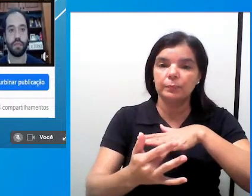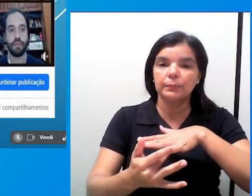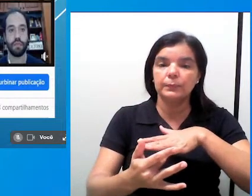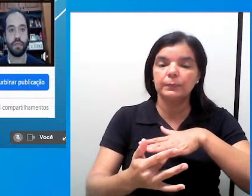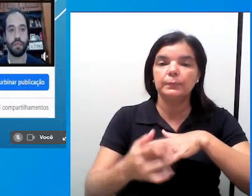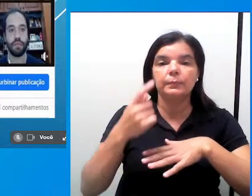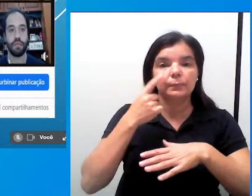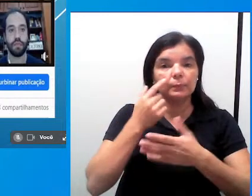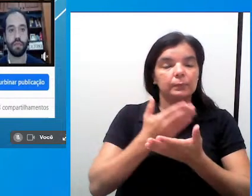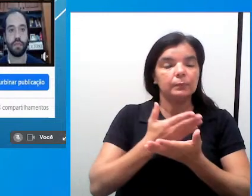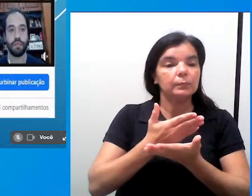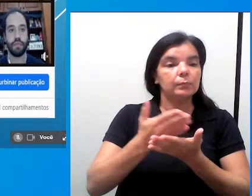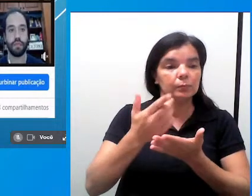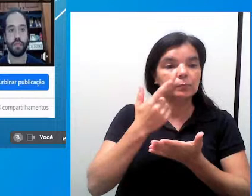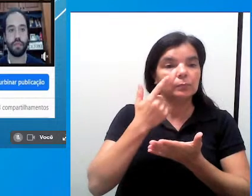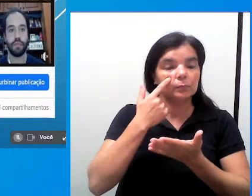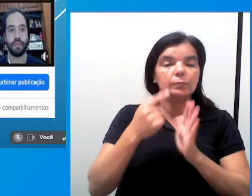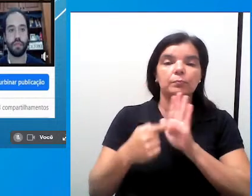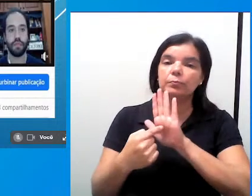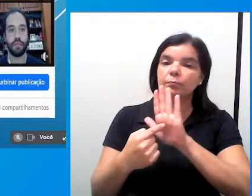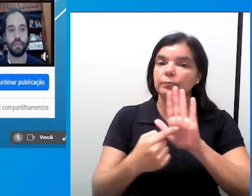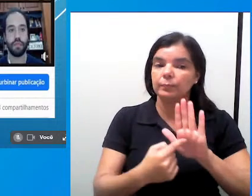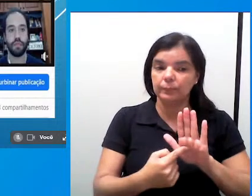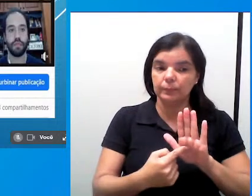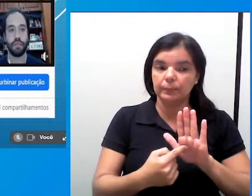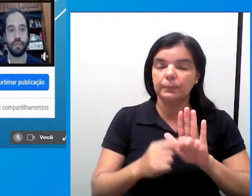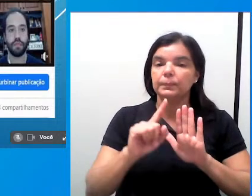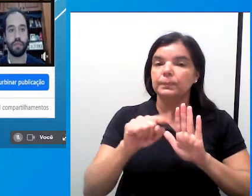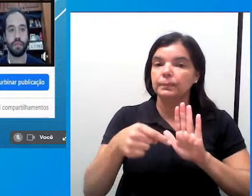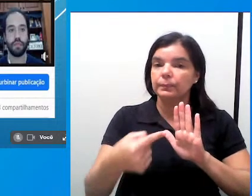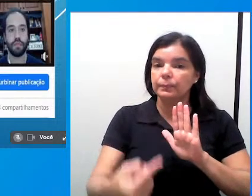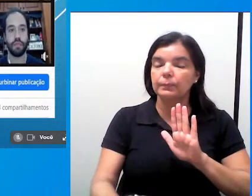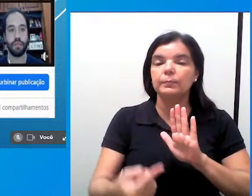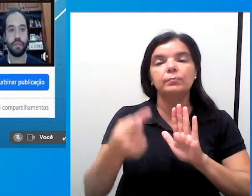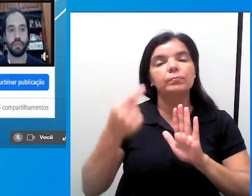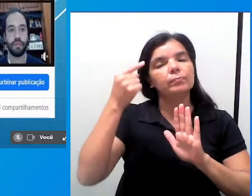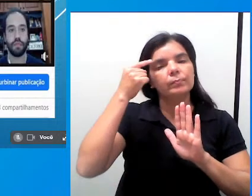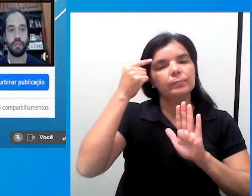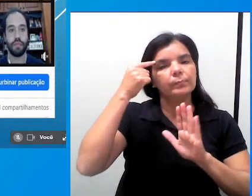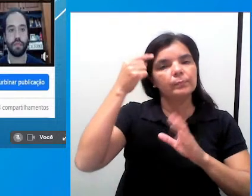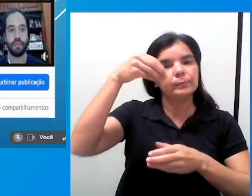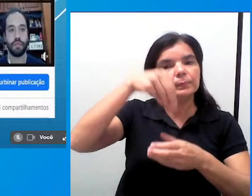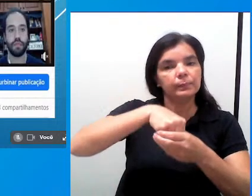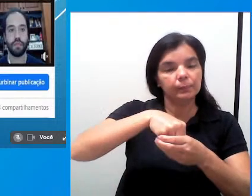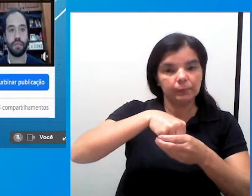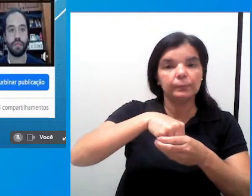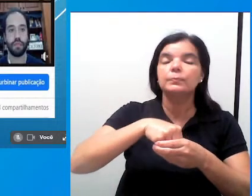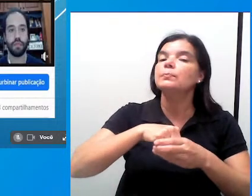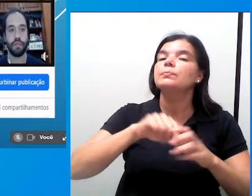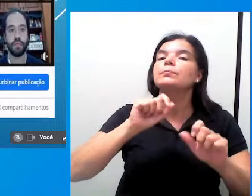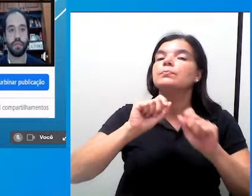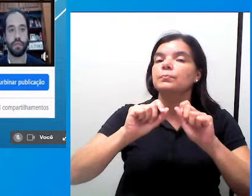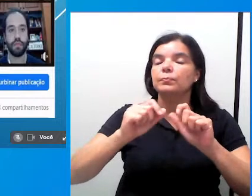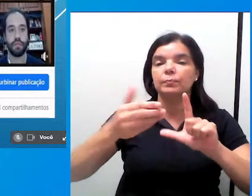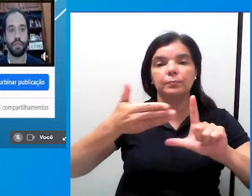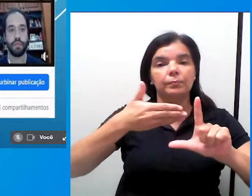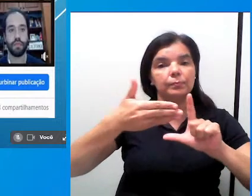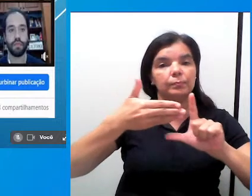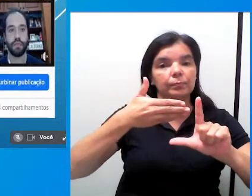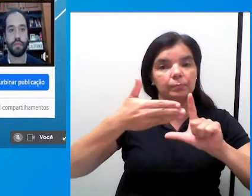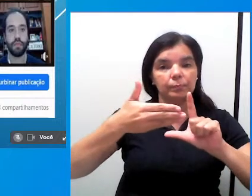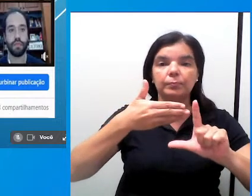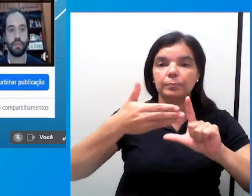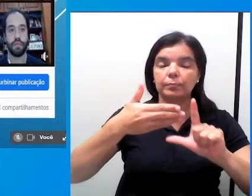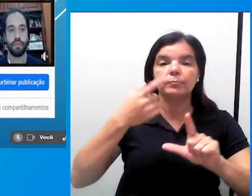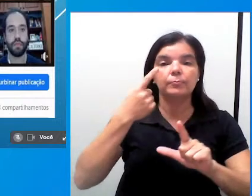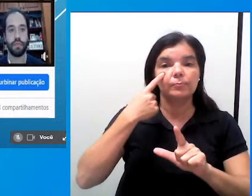nós começamos a fazer esse trabalho. A partir daí, nós idealizamos que dentro das plataformas nós precisávamos também